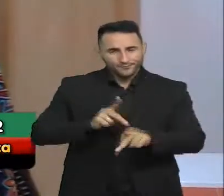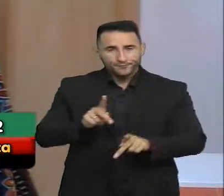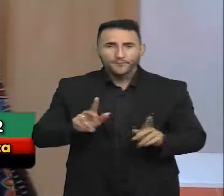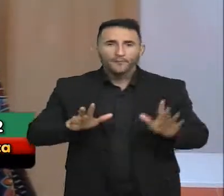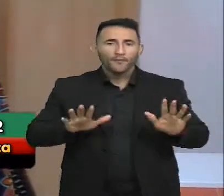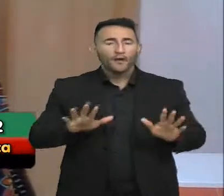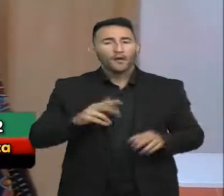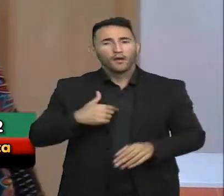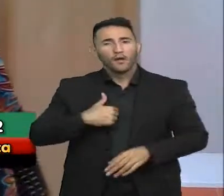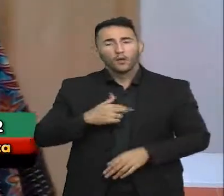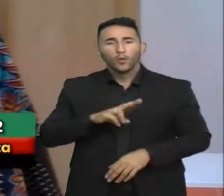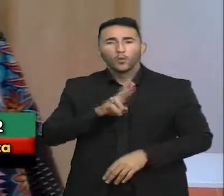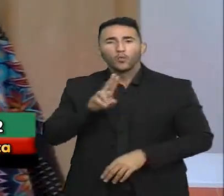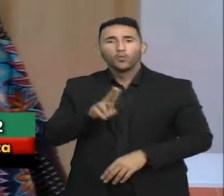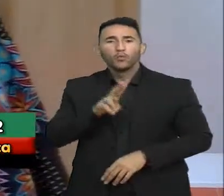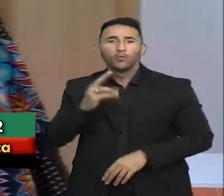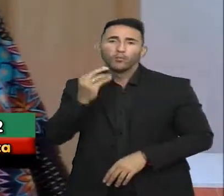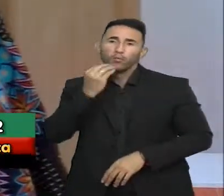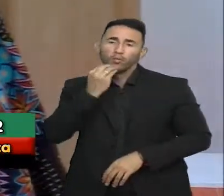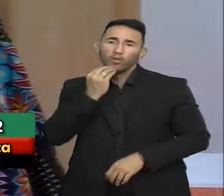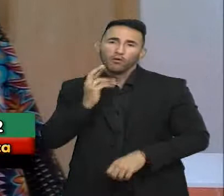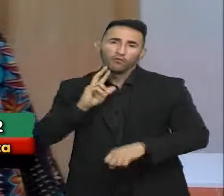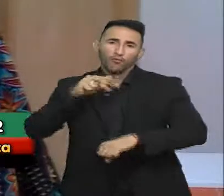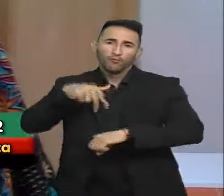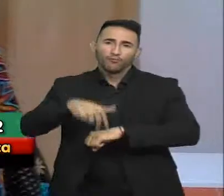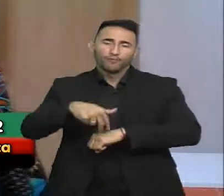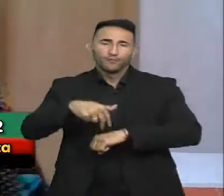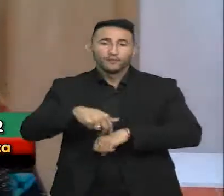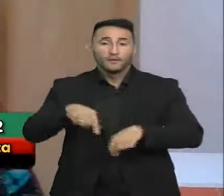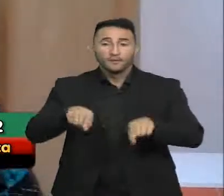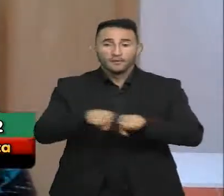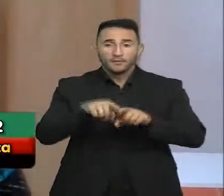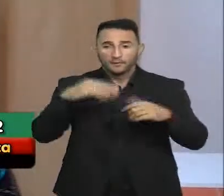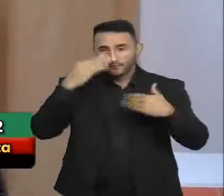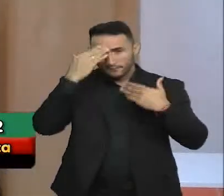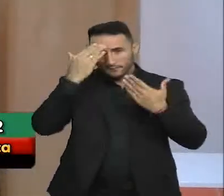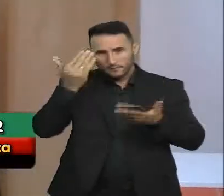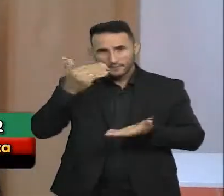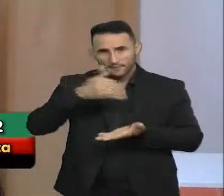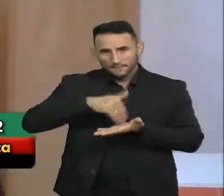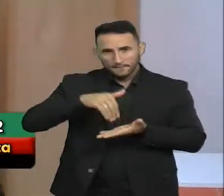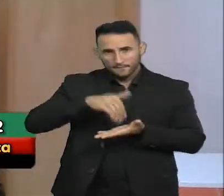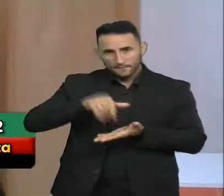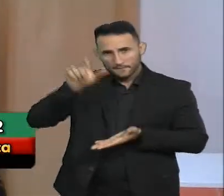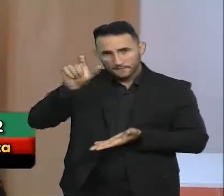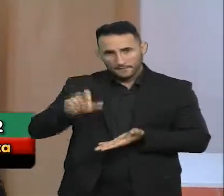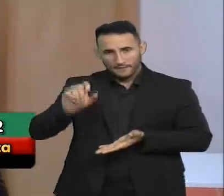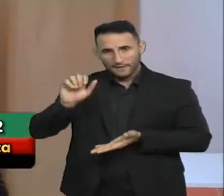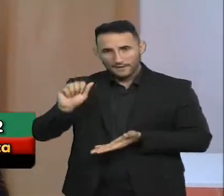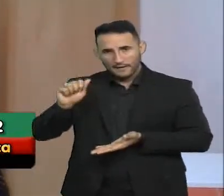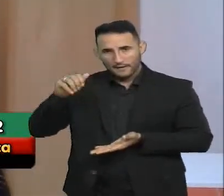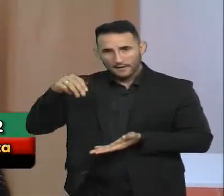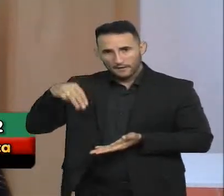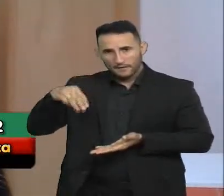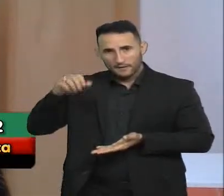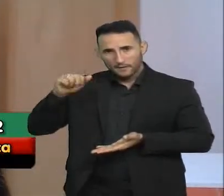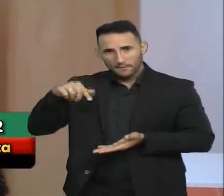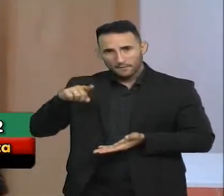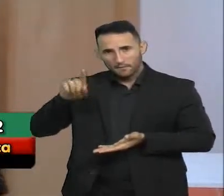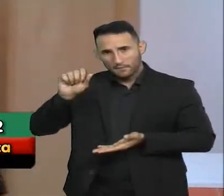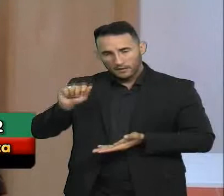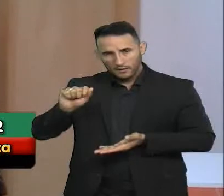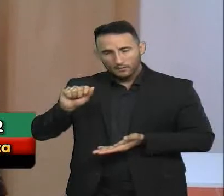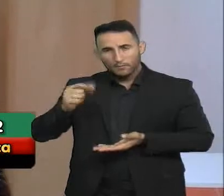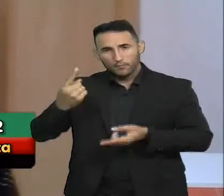né, essa oportunidade hoje, agradecendo a minha secretária, Amanda França, né, por essa oportunidade.